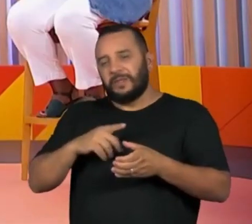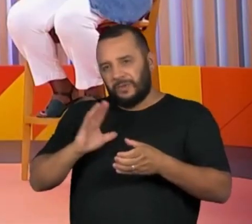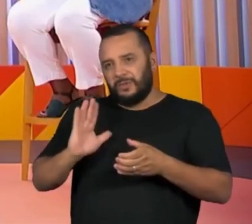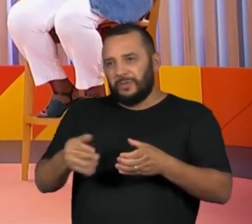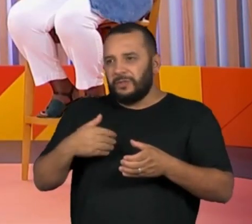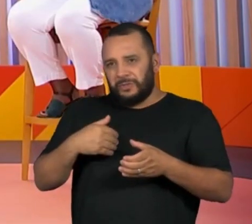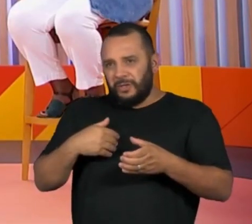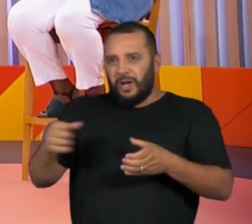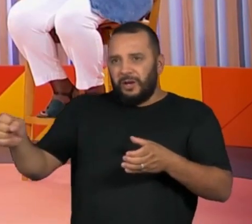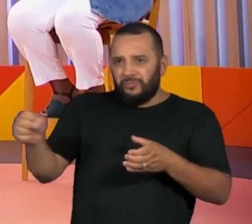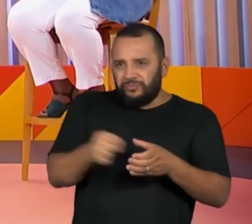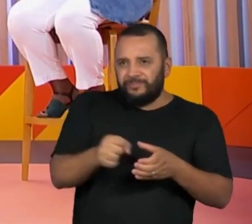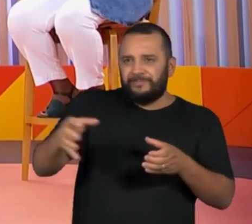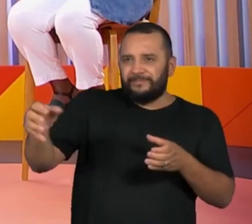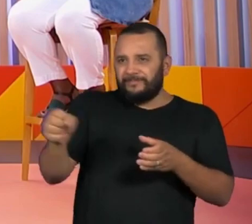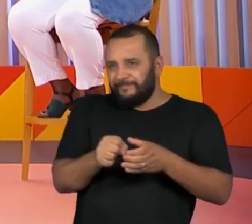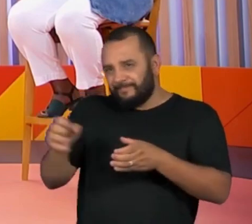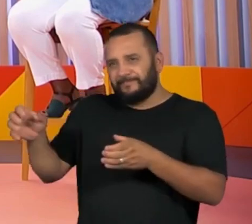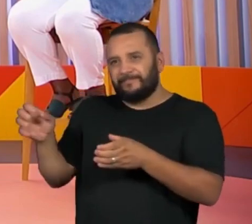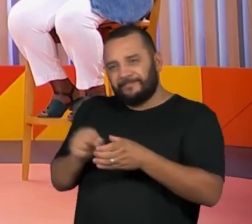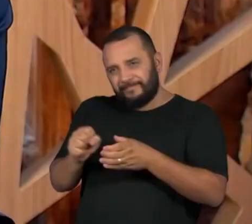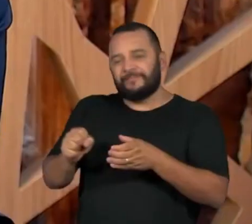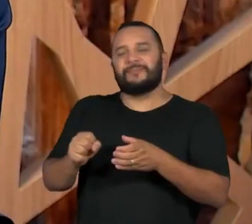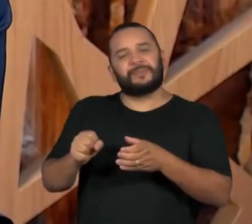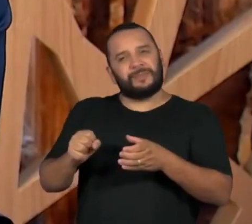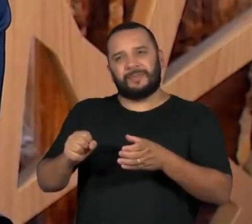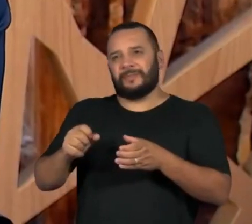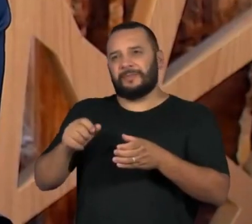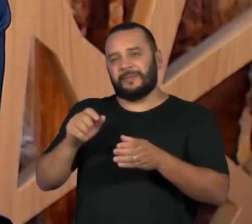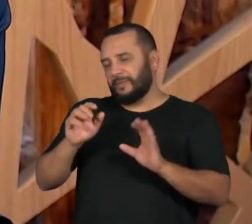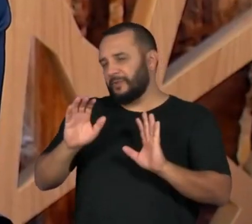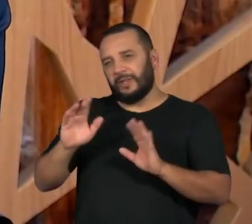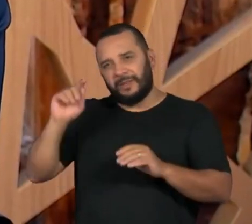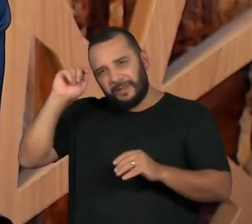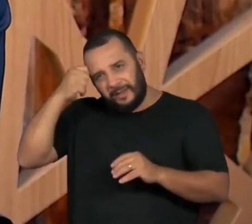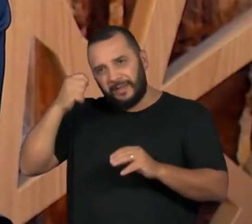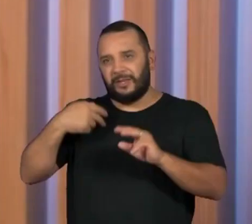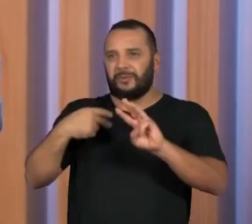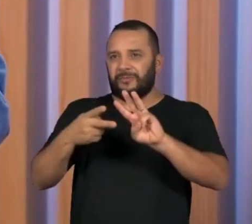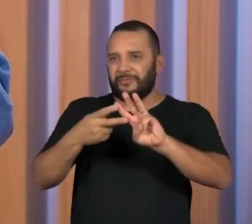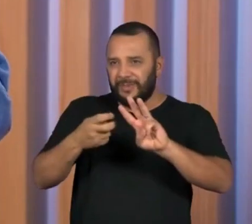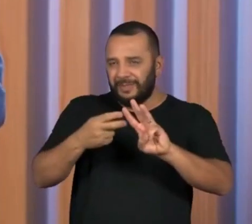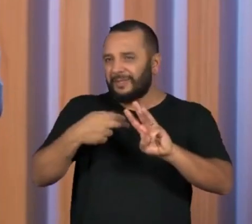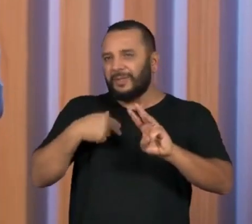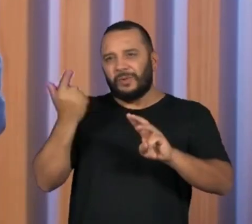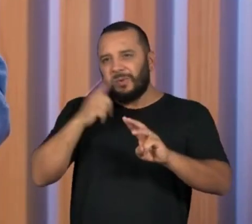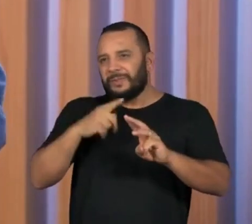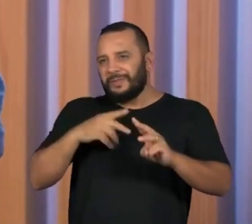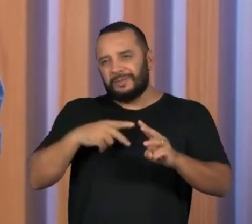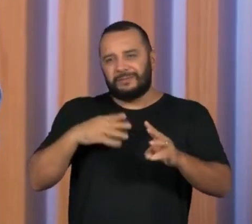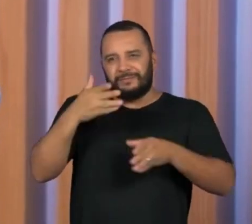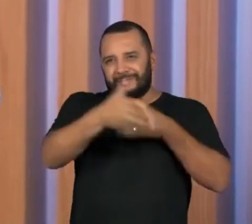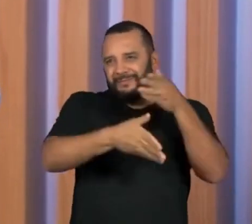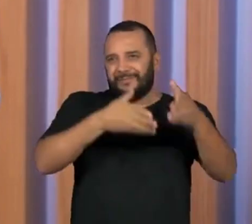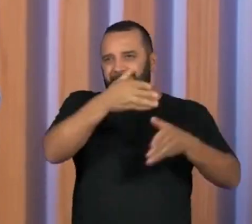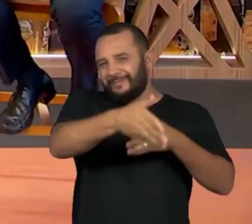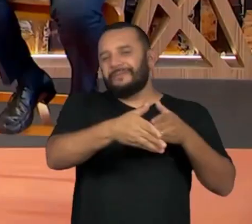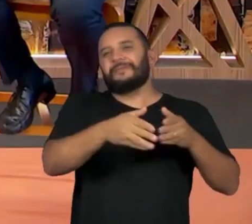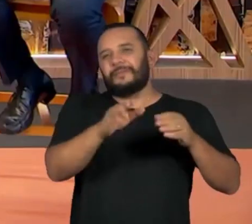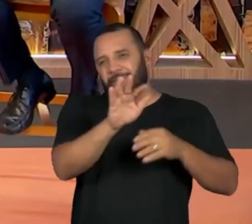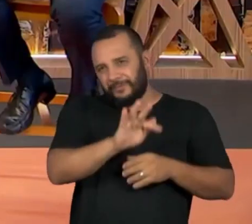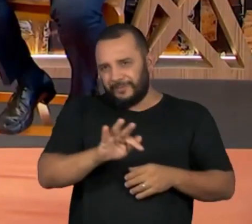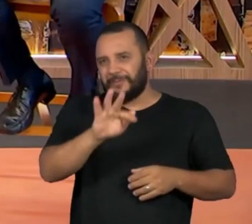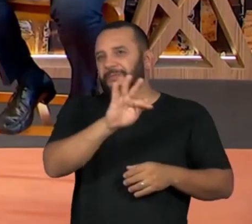ainda muito baseada na escravização não é para que a gente avança inclusive na democracia no país